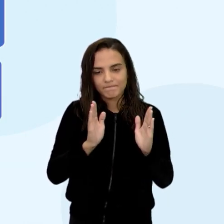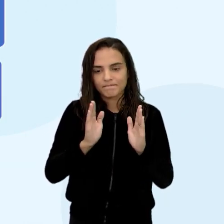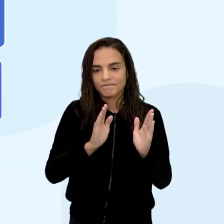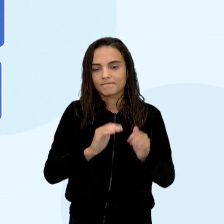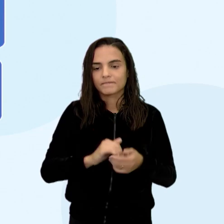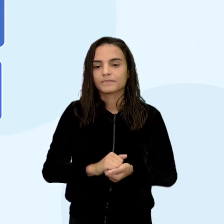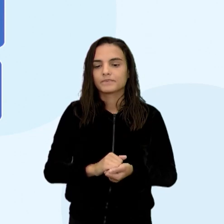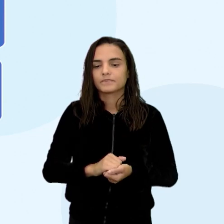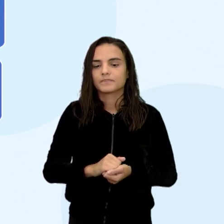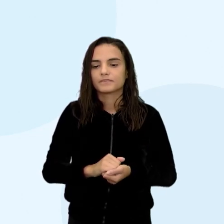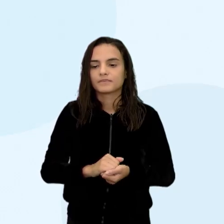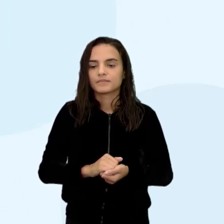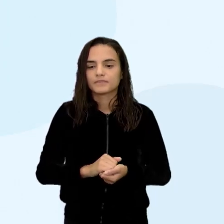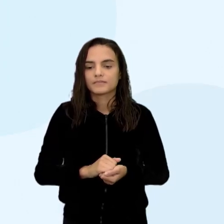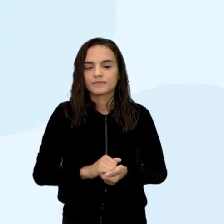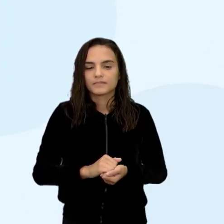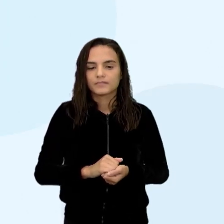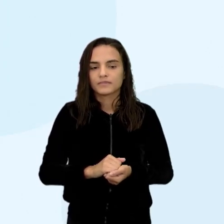passar.